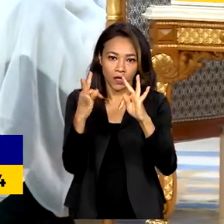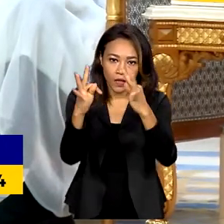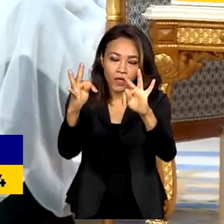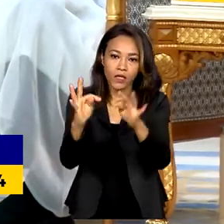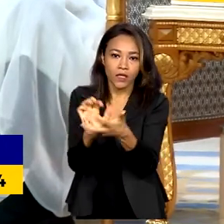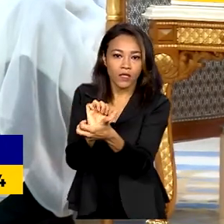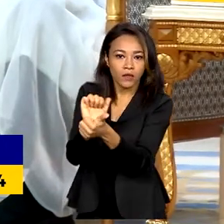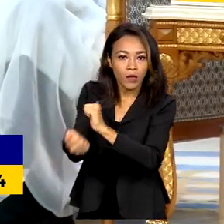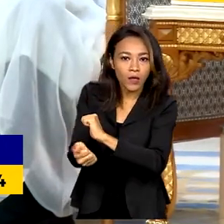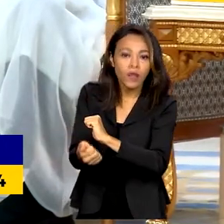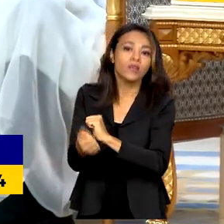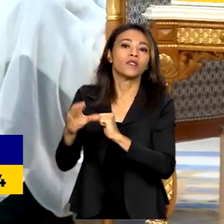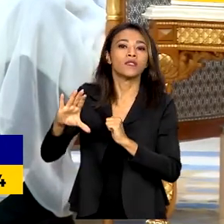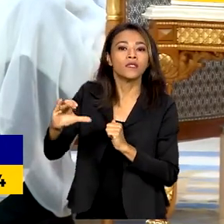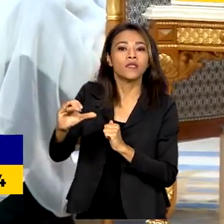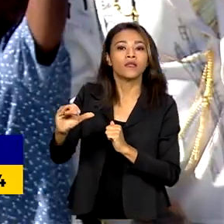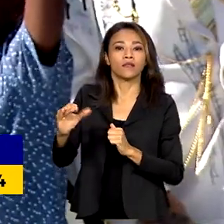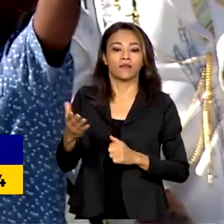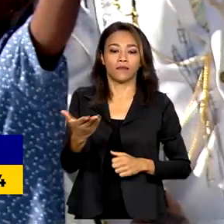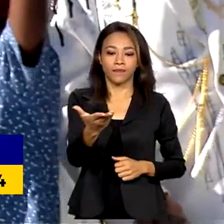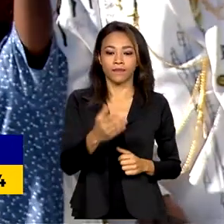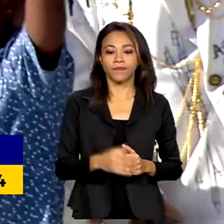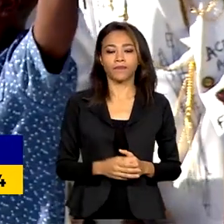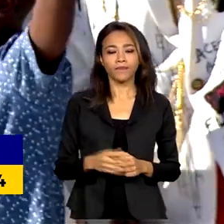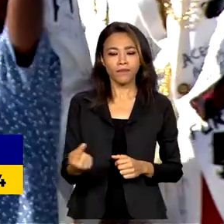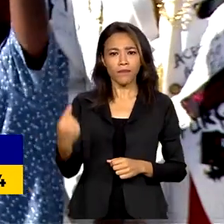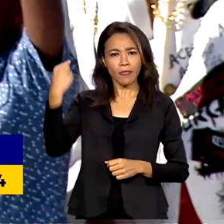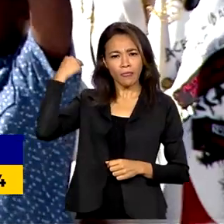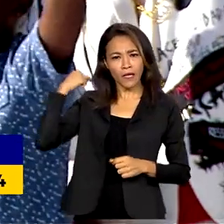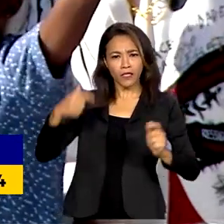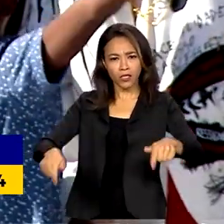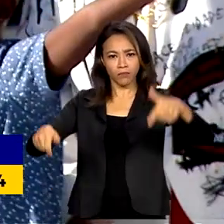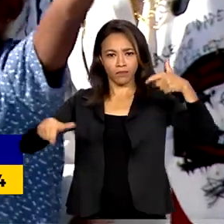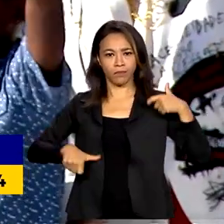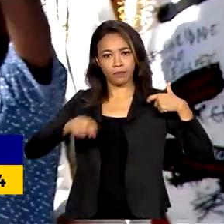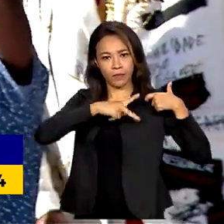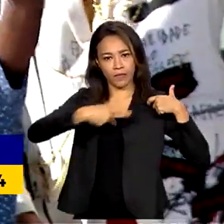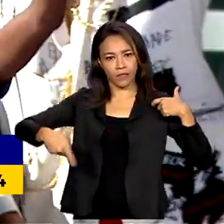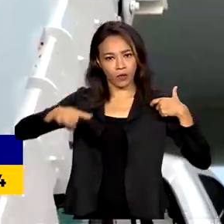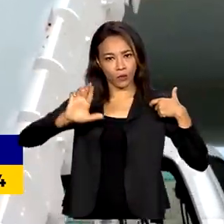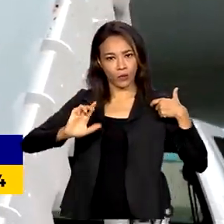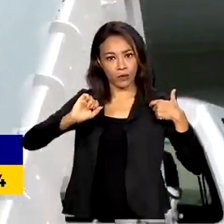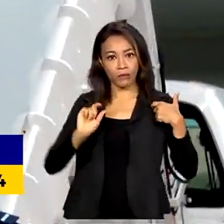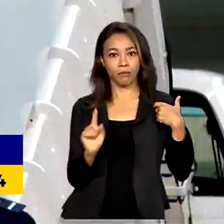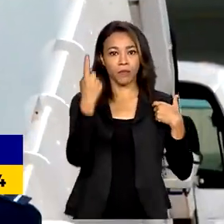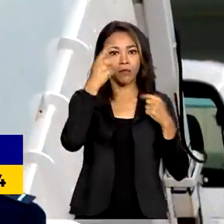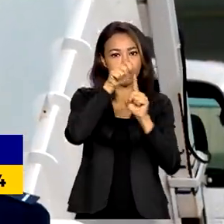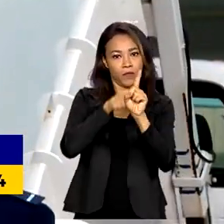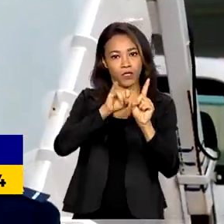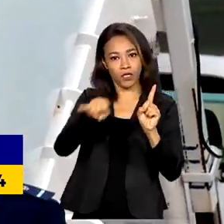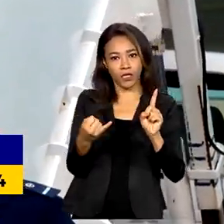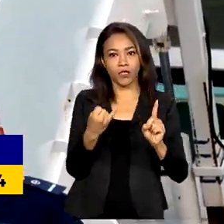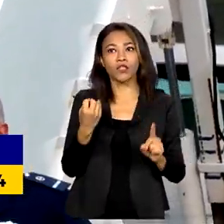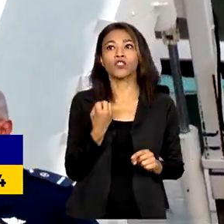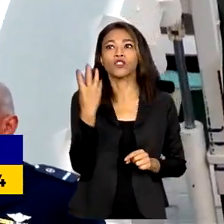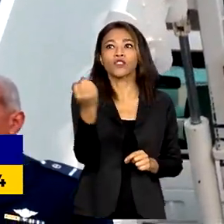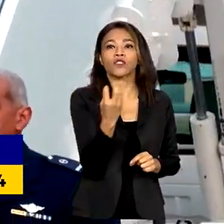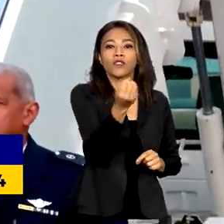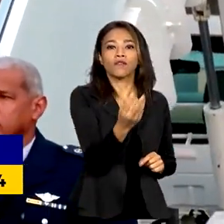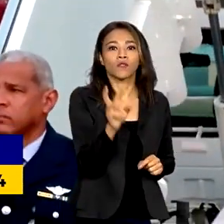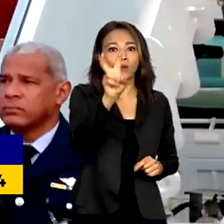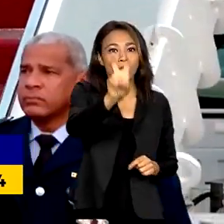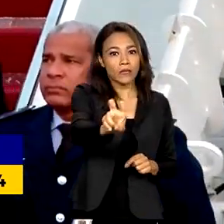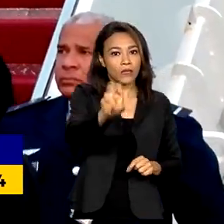esporte, ciência e tecnologia. Desde que assumiu a presidência, em 1º de janeiro, Lula já visitou 5